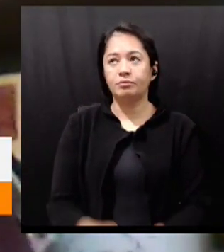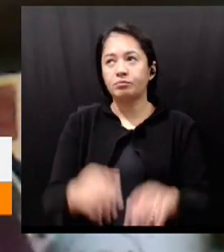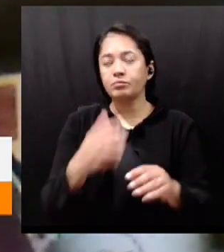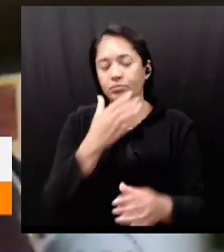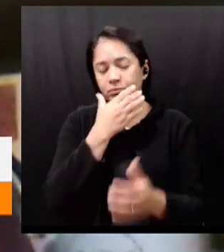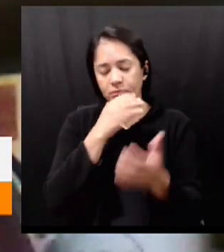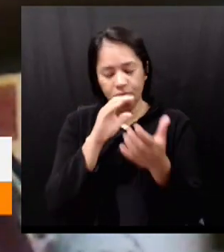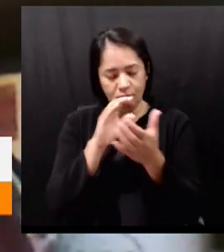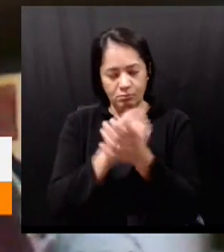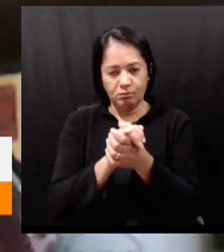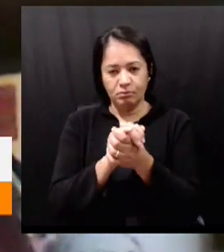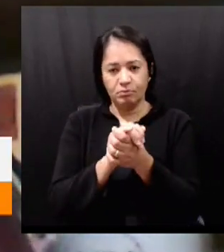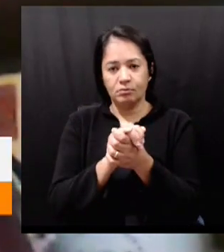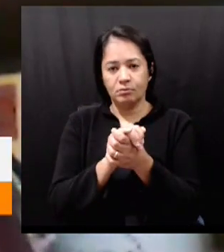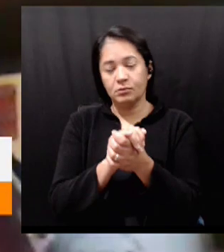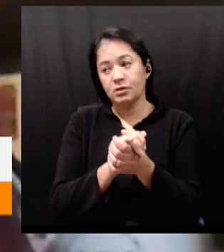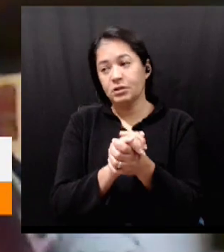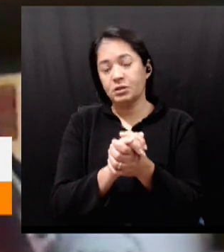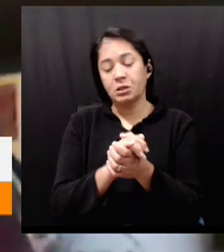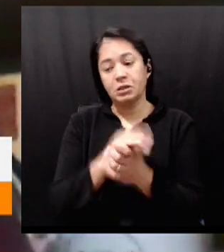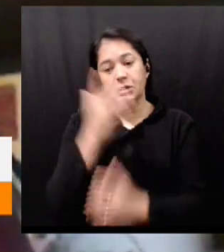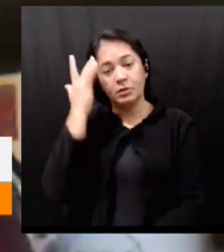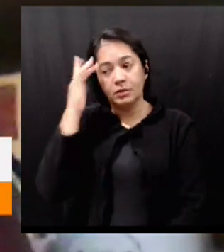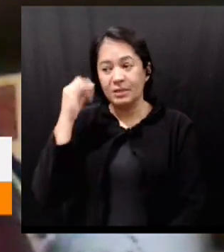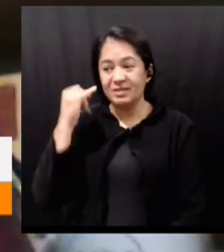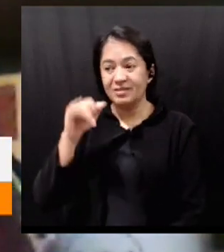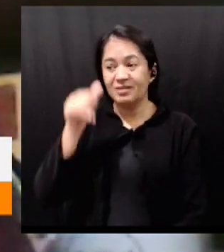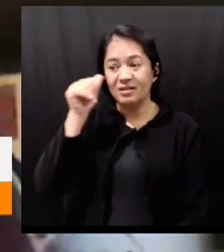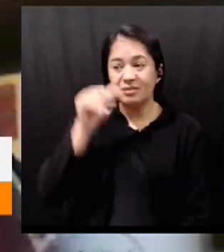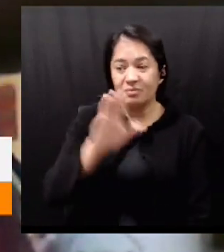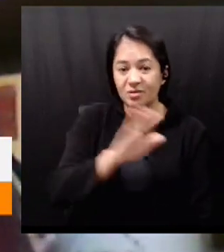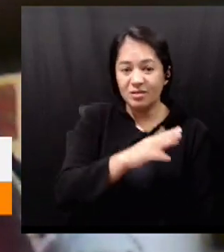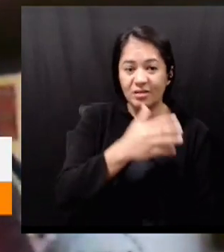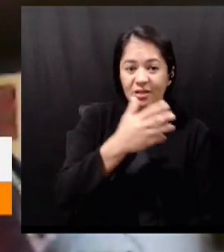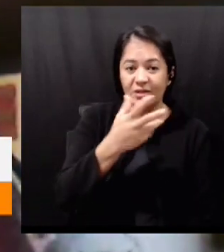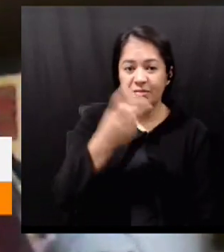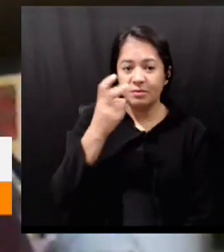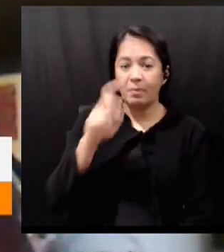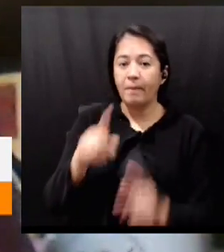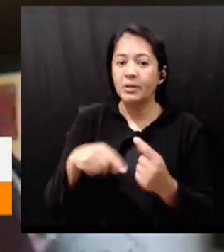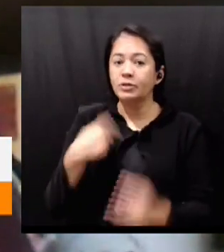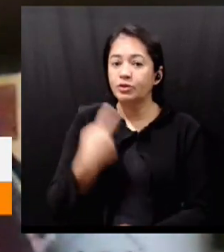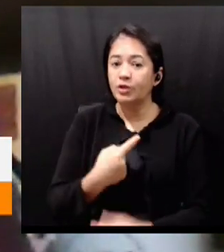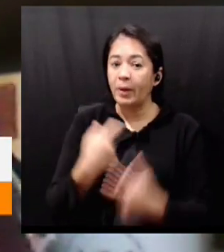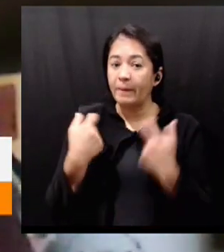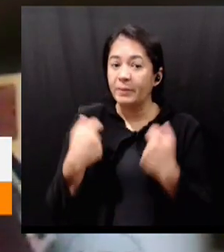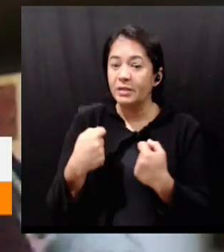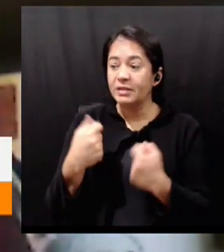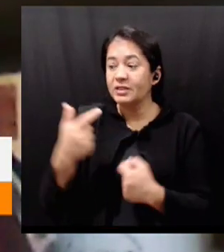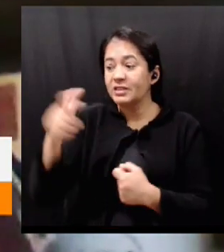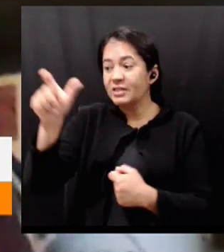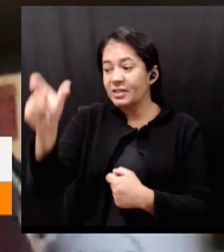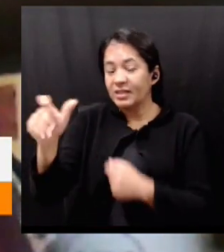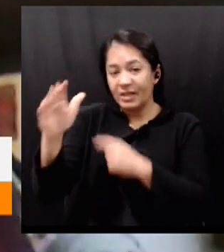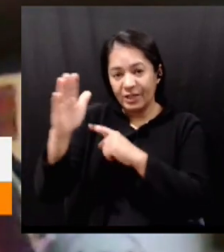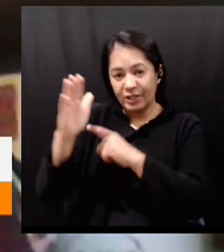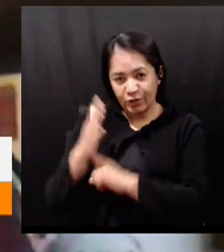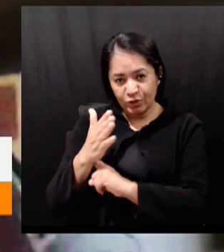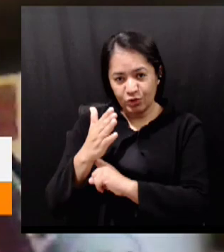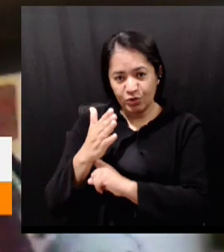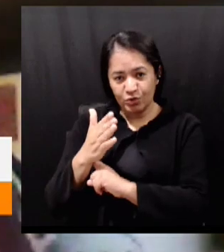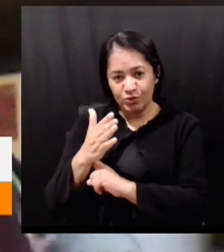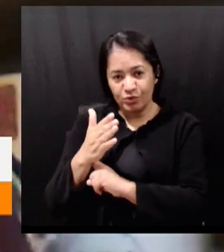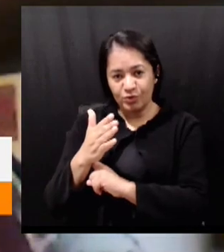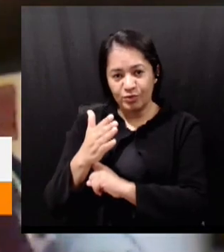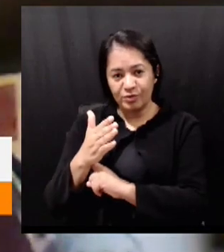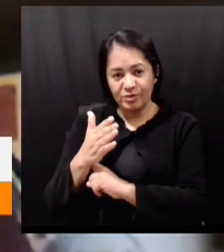isso, mas quando a gente precisa que o outro auxilie ou faça alguma coisa para a